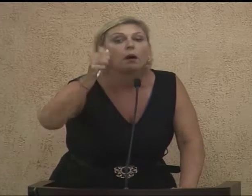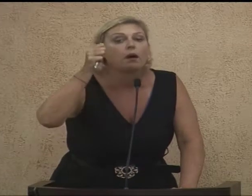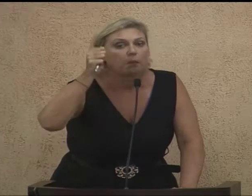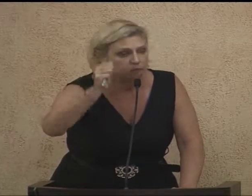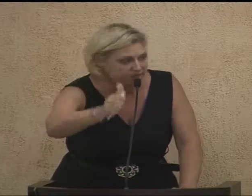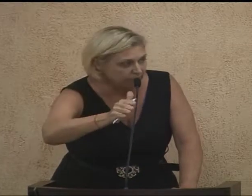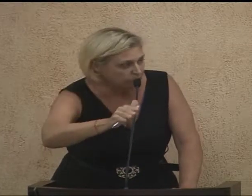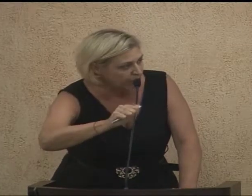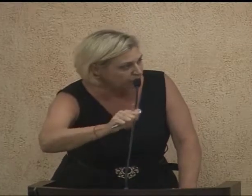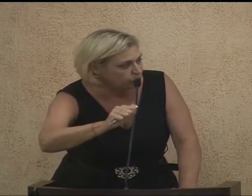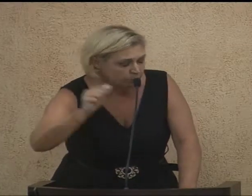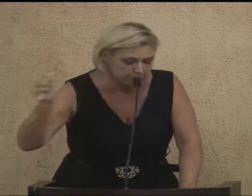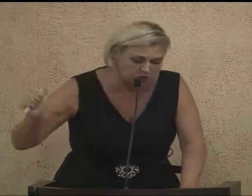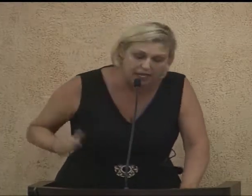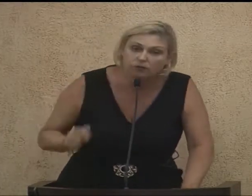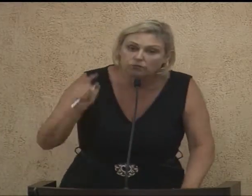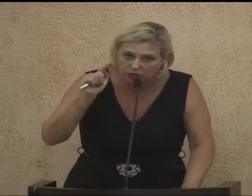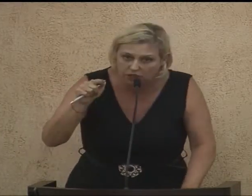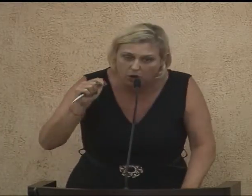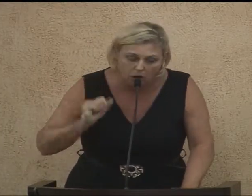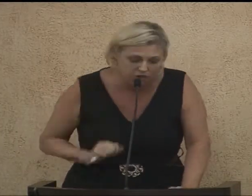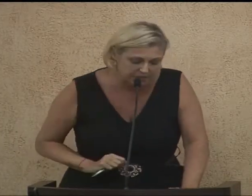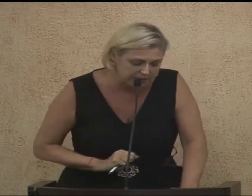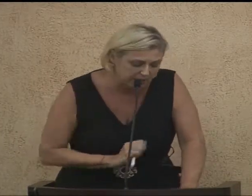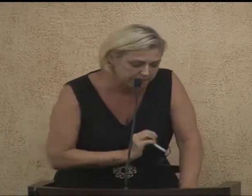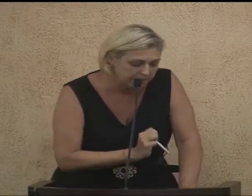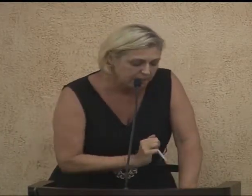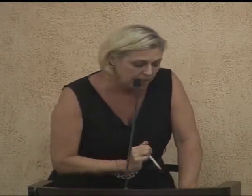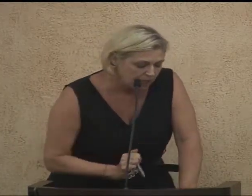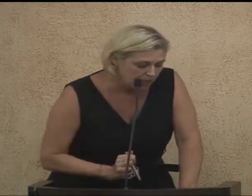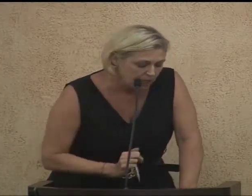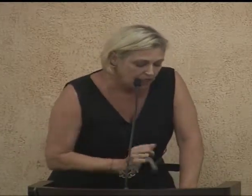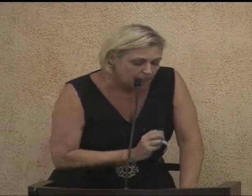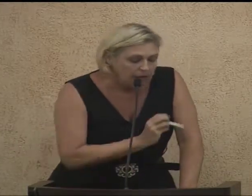ponto favorável do projeto, de qual gostei.